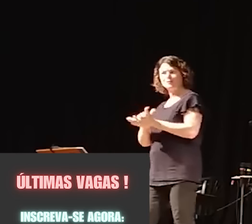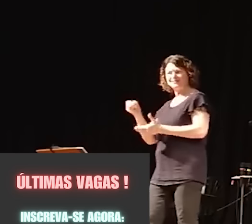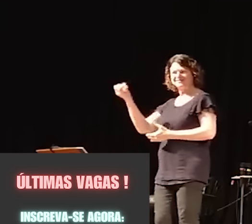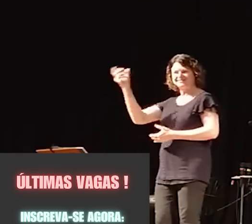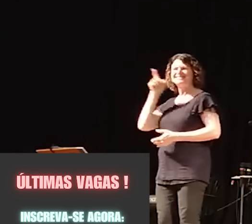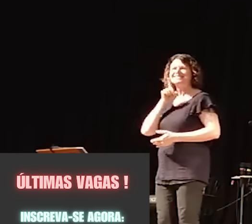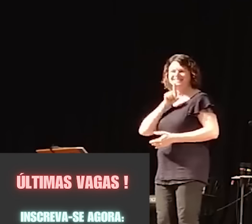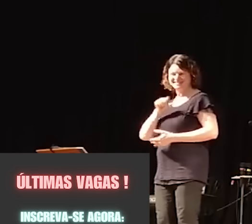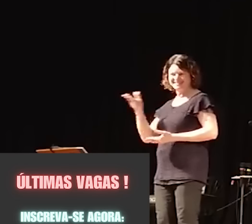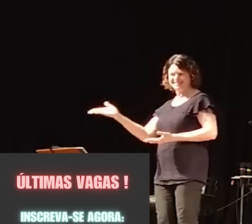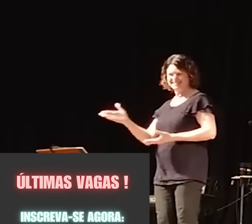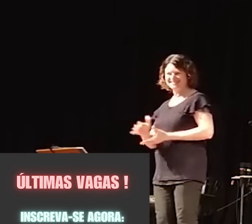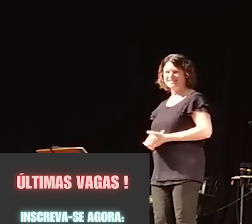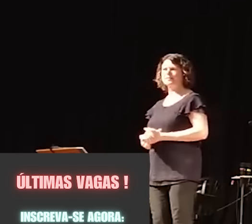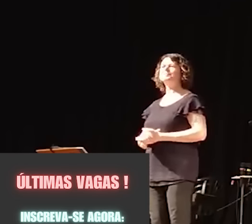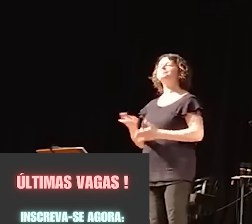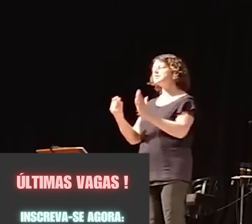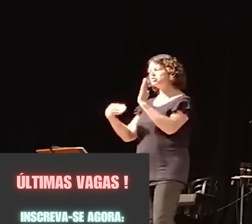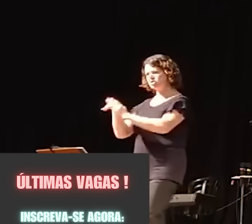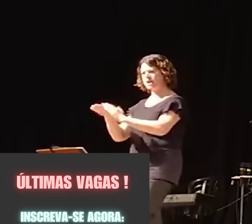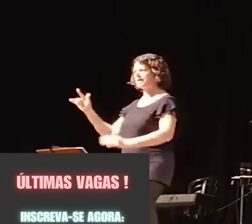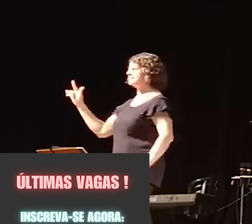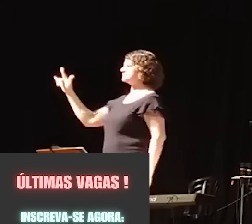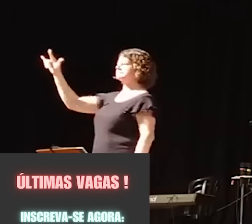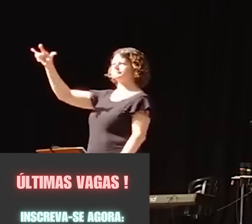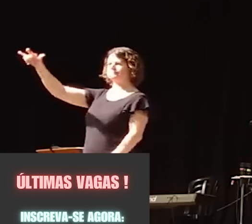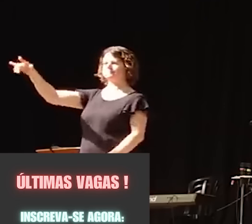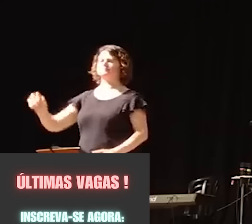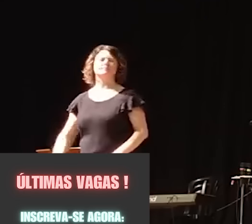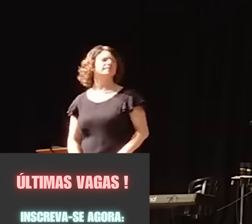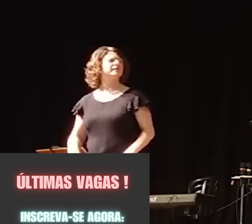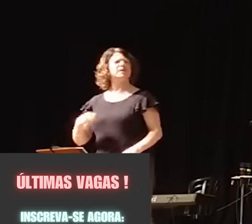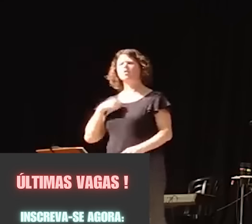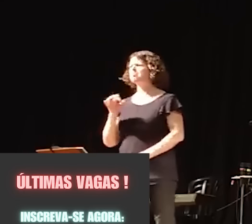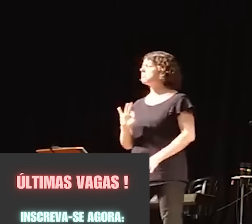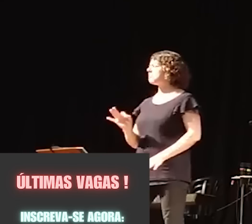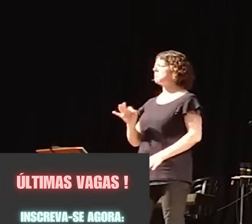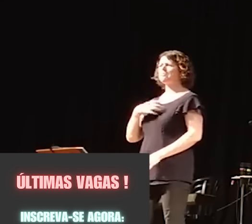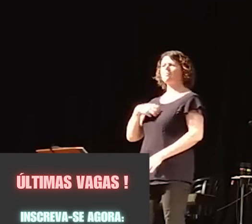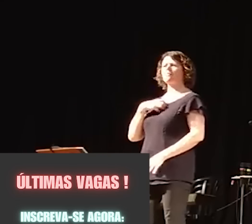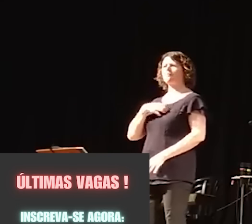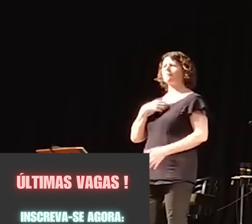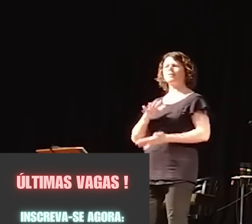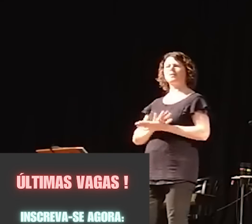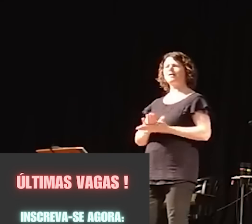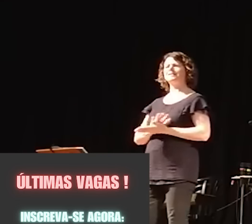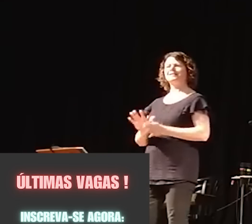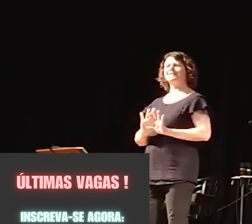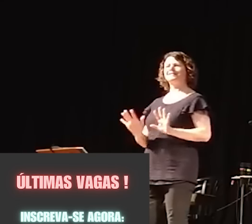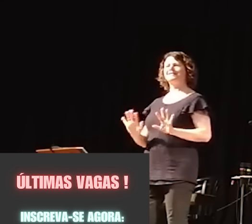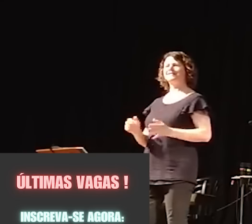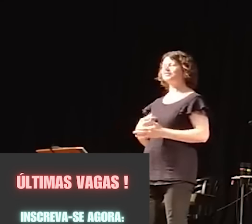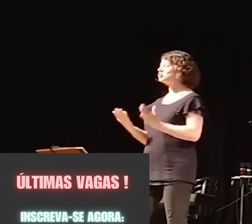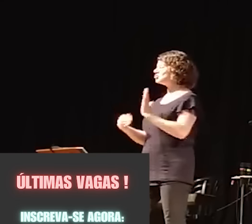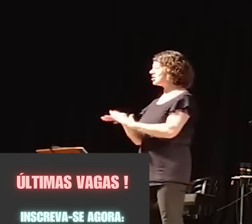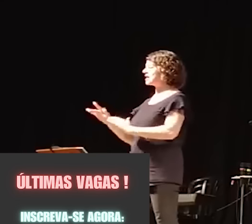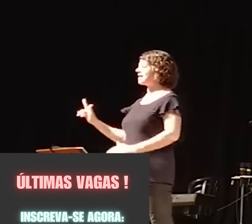gente Eu já eu já nem fico mais afrito acho que eu tô ficando assim Chegamos no